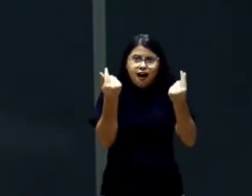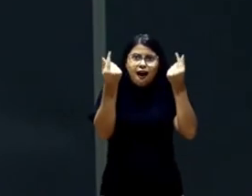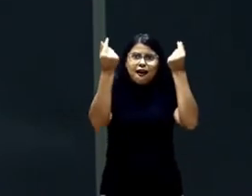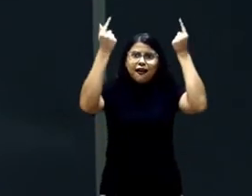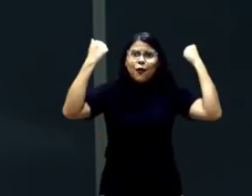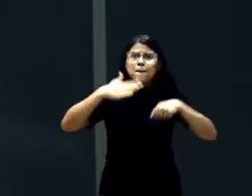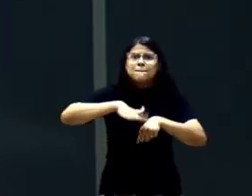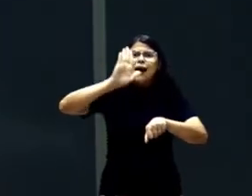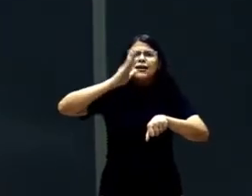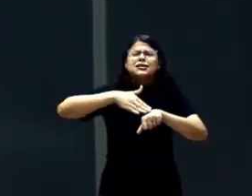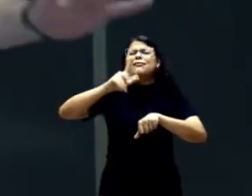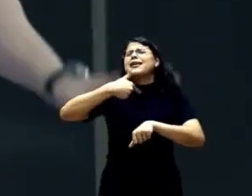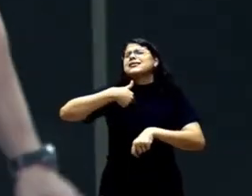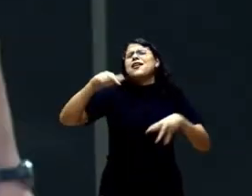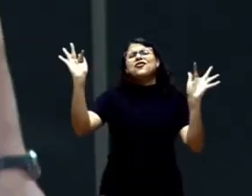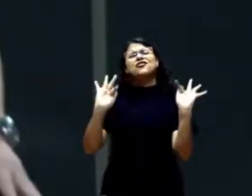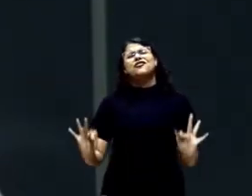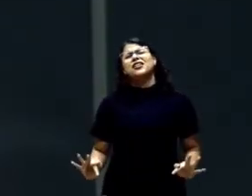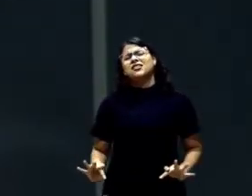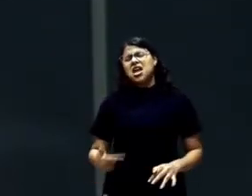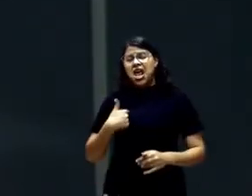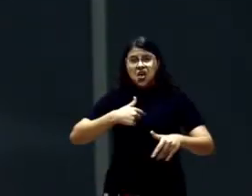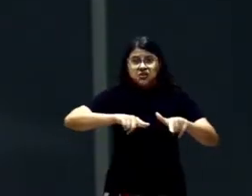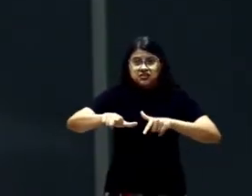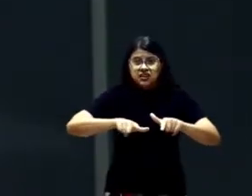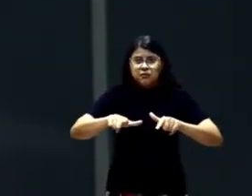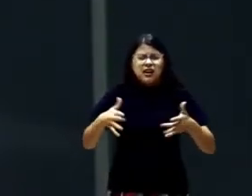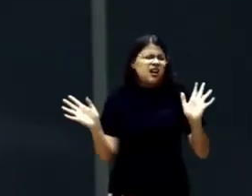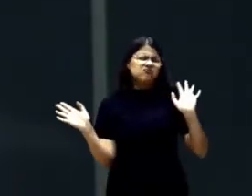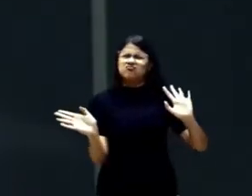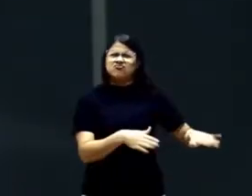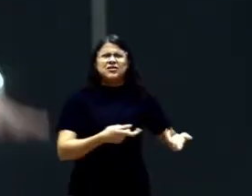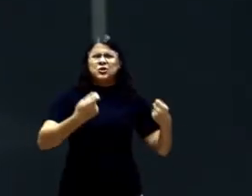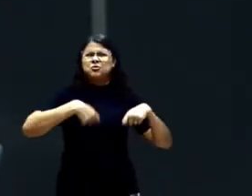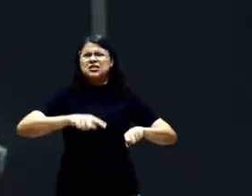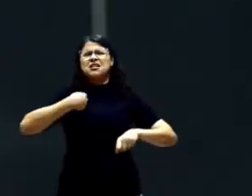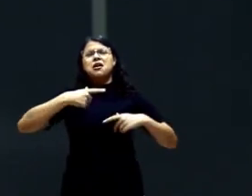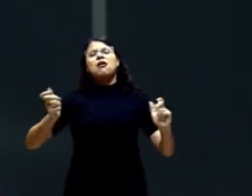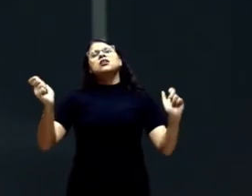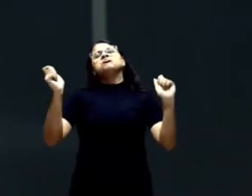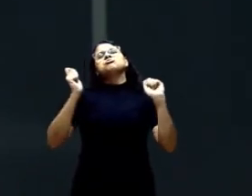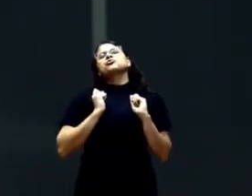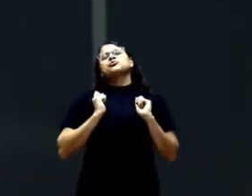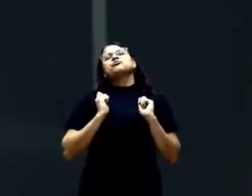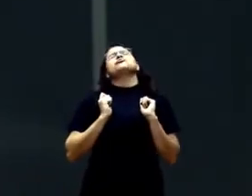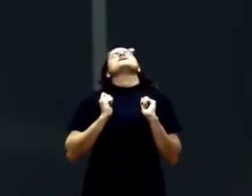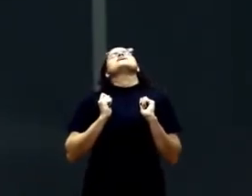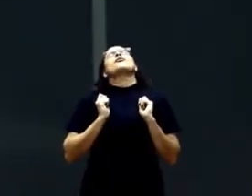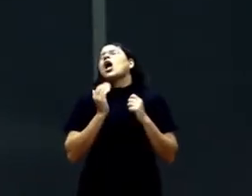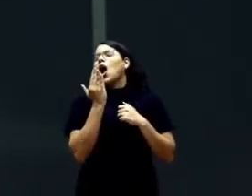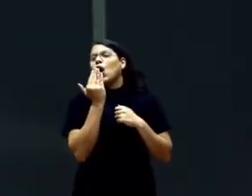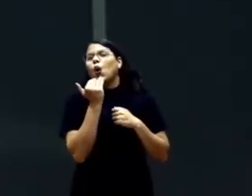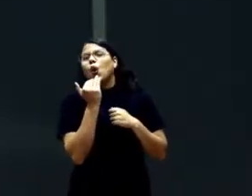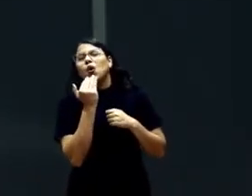norte. Preciso mais trabalhar. Vou ficar de boa. Vou comer,